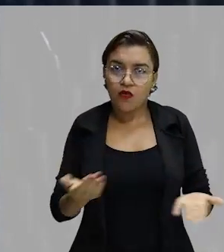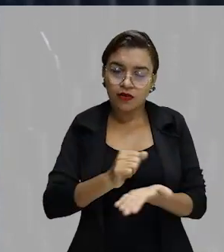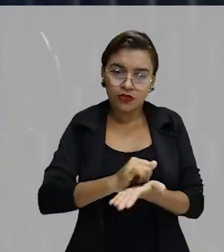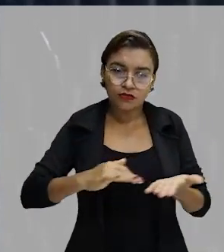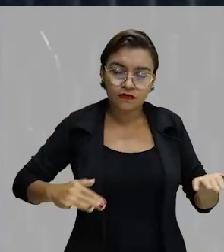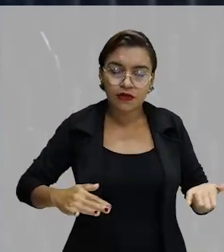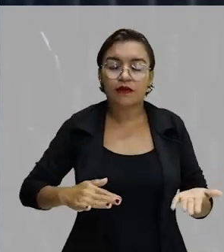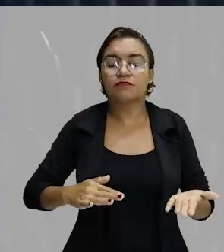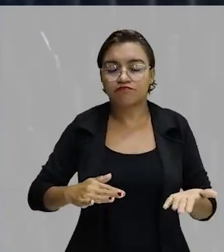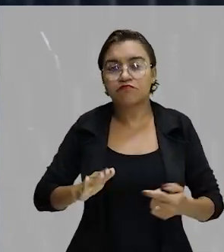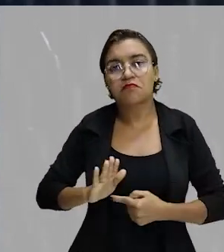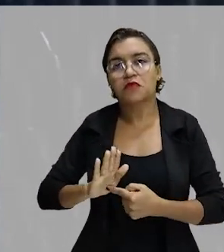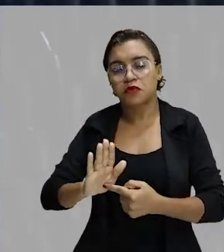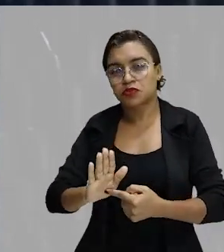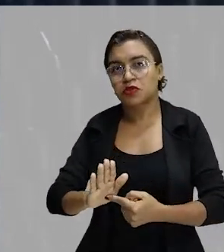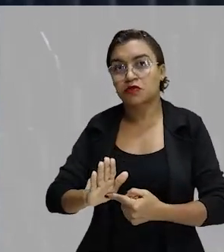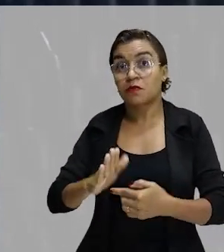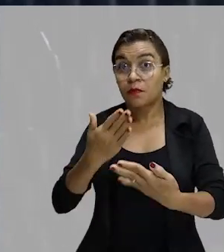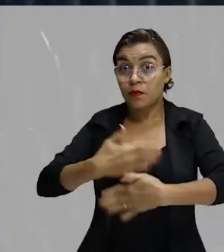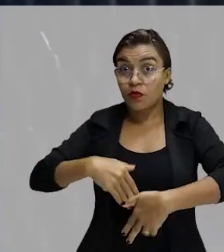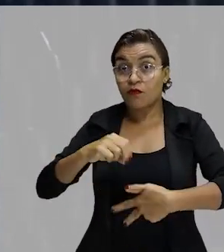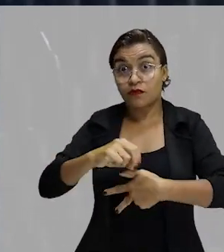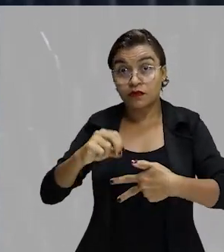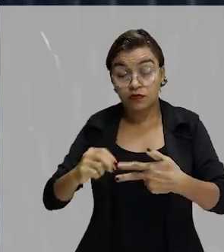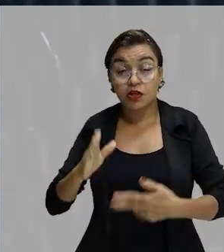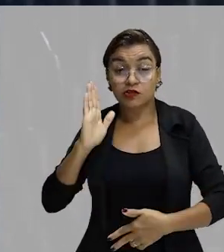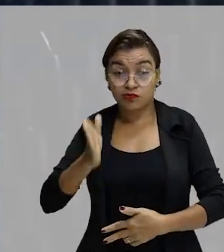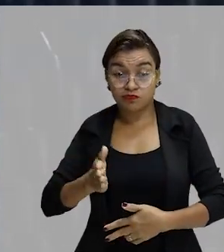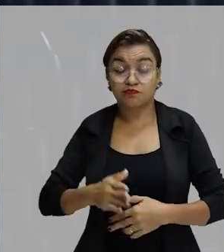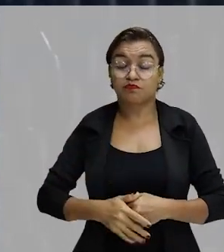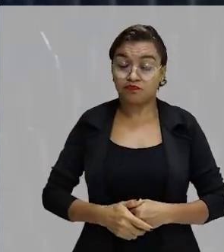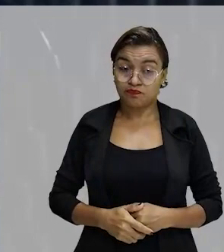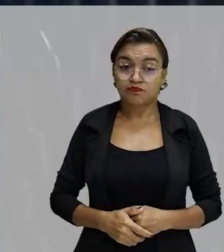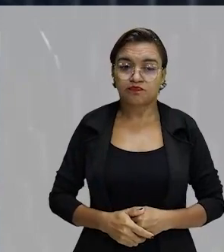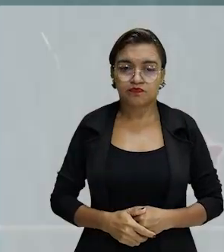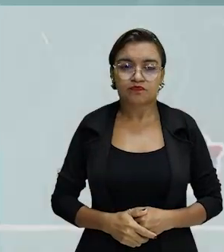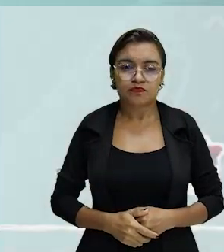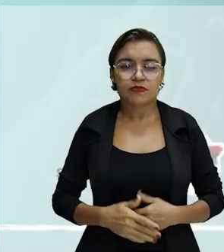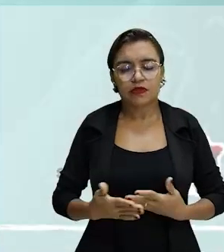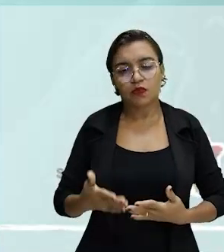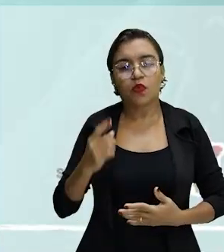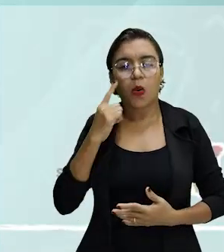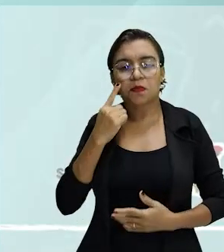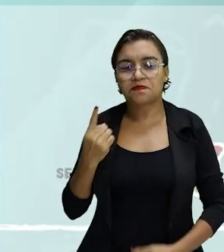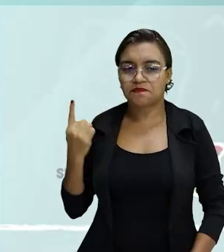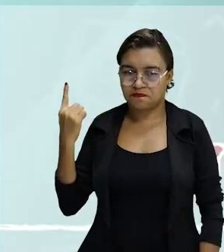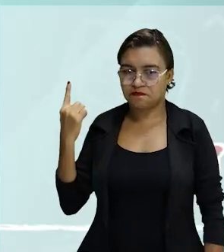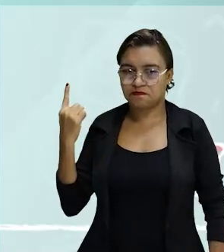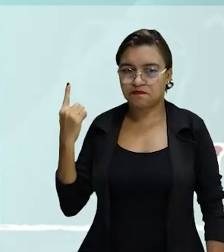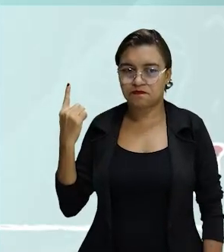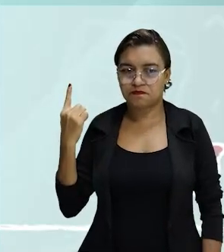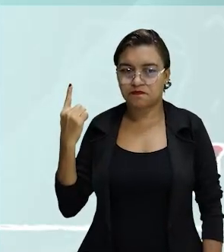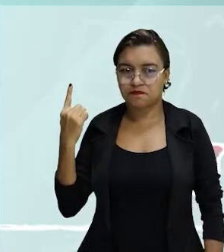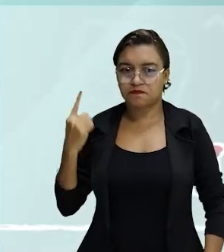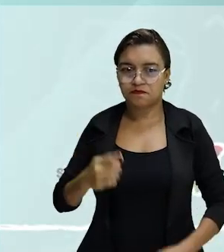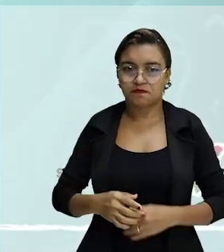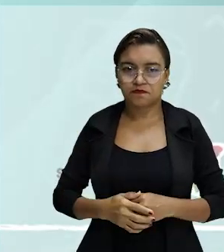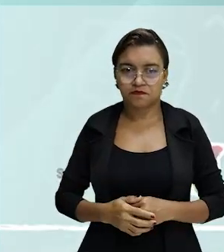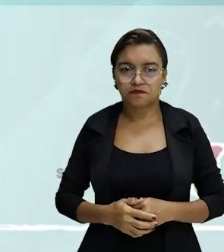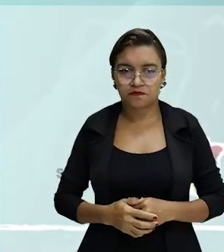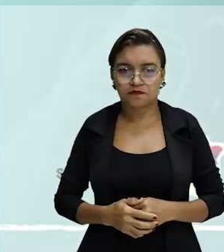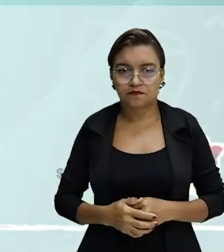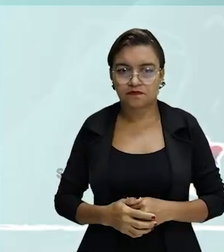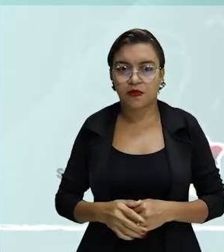foram cobrados em vestibular como forma de prática gramatical. Bom, então, por exemplo, a questão abaixo refere-se